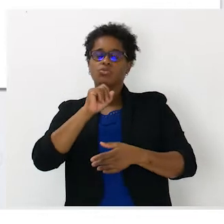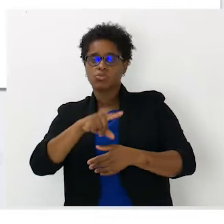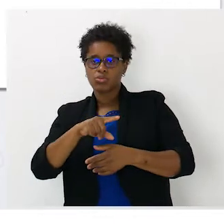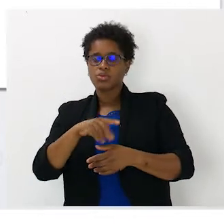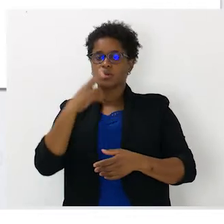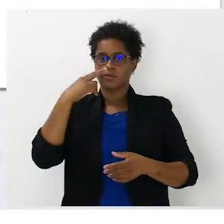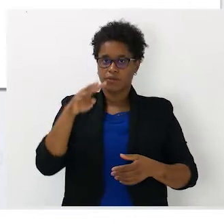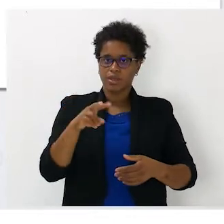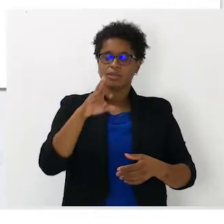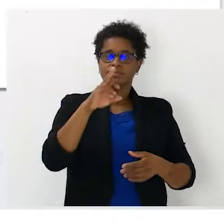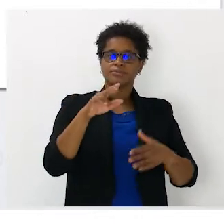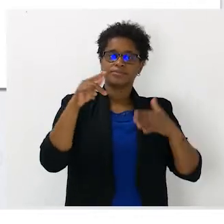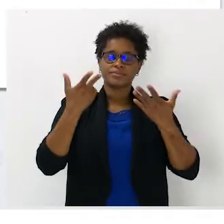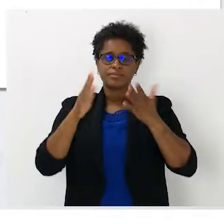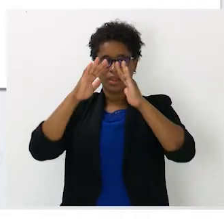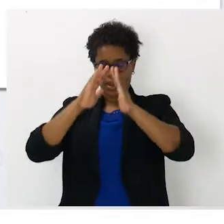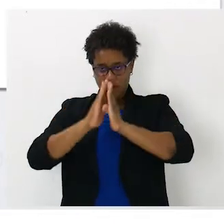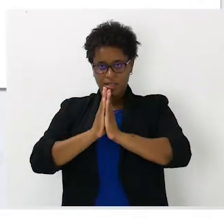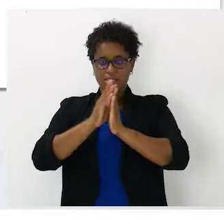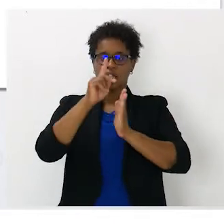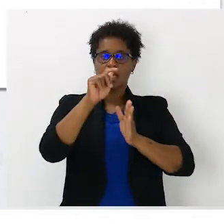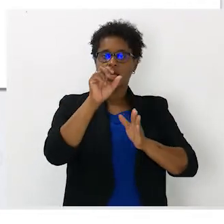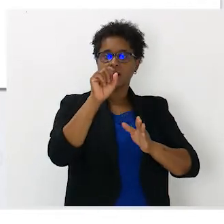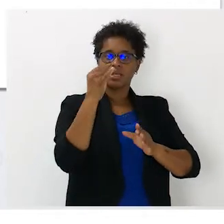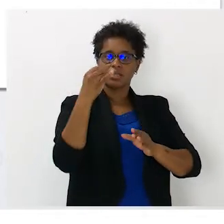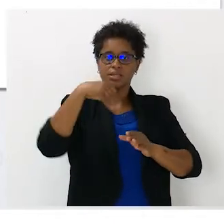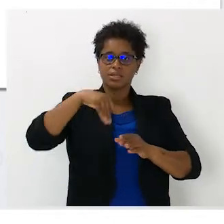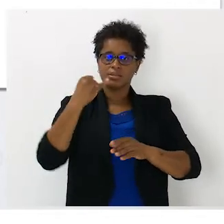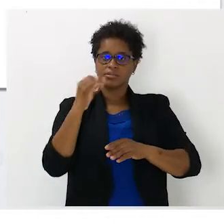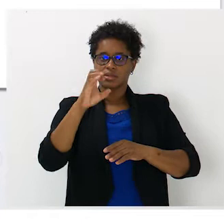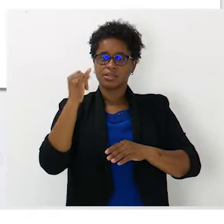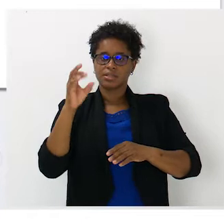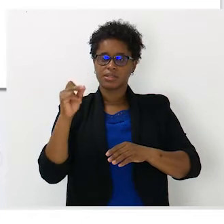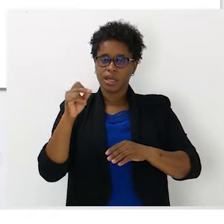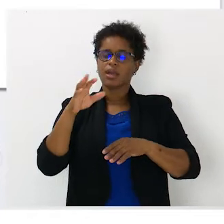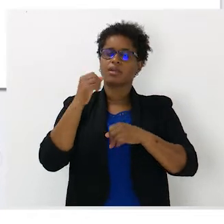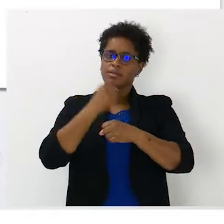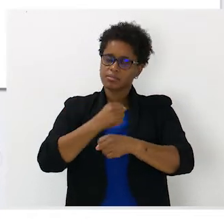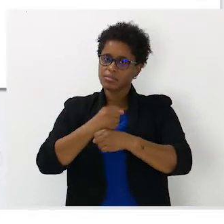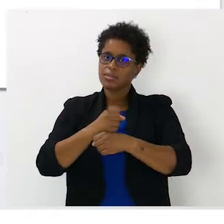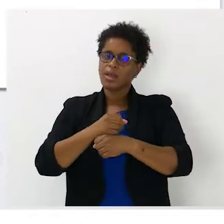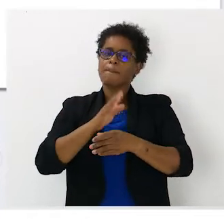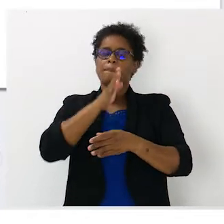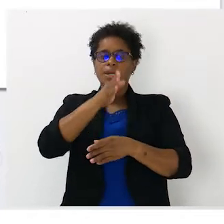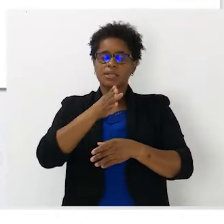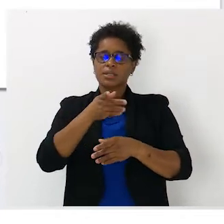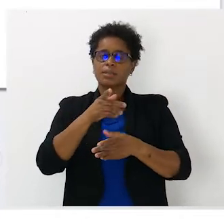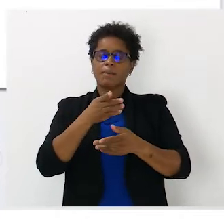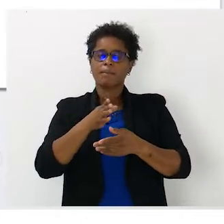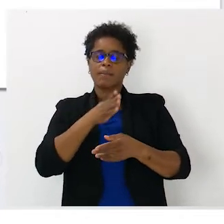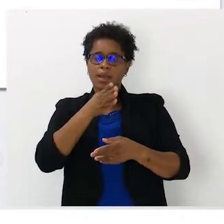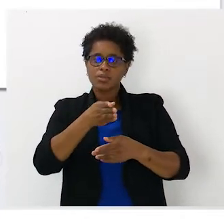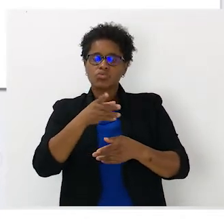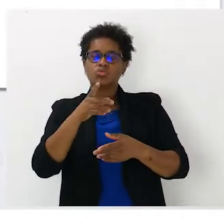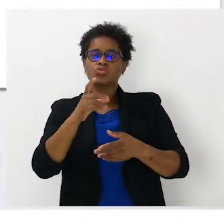a religião egípcia era praticada nos cultos cotidianos que